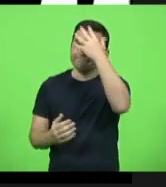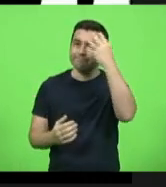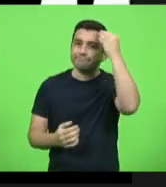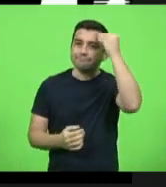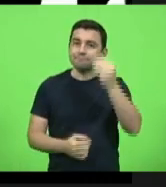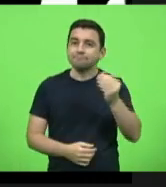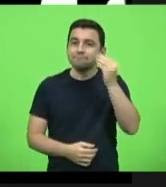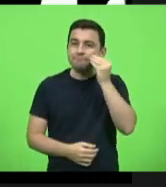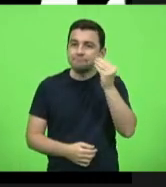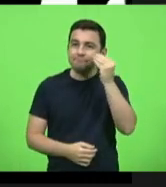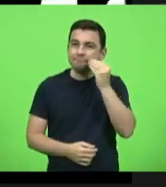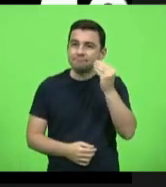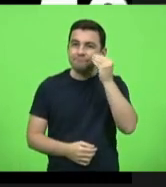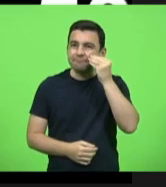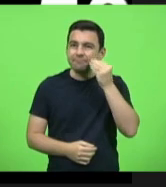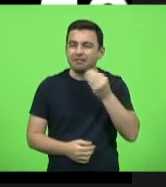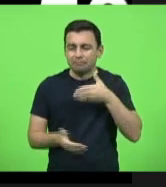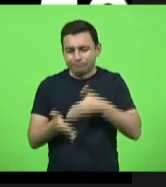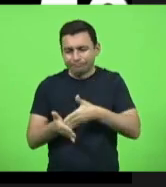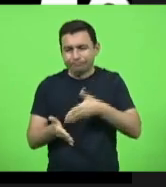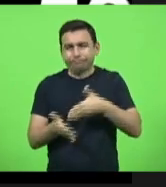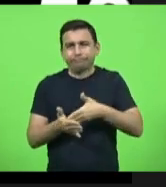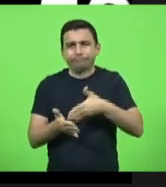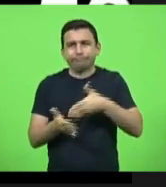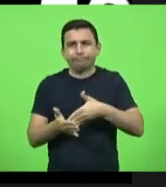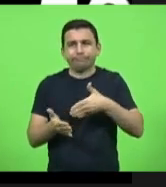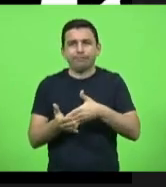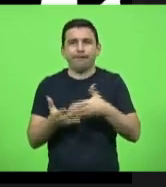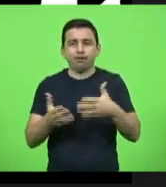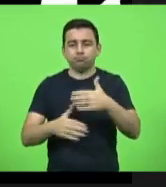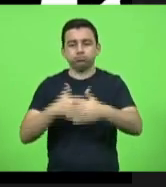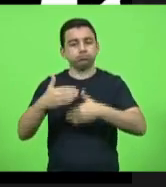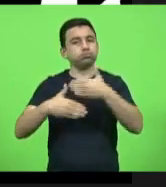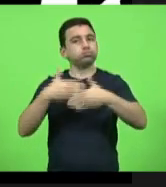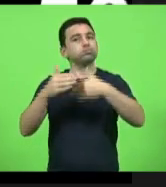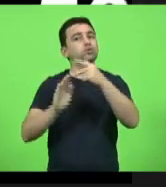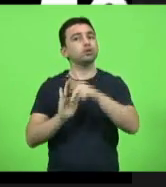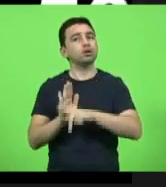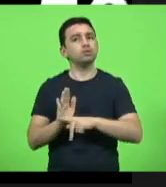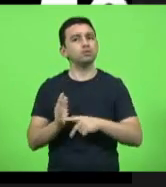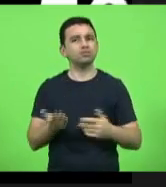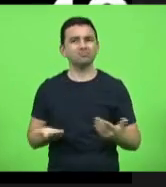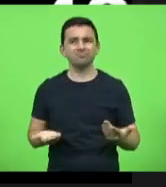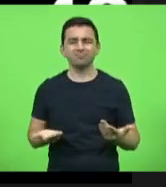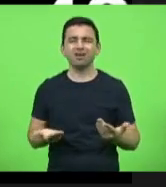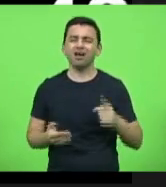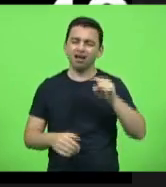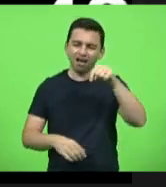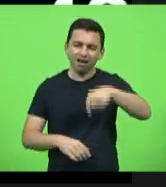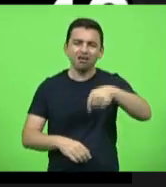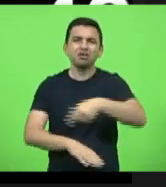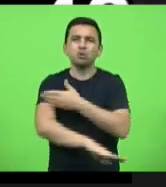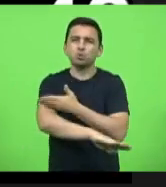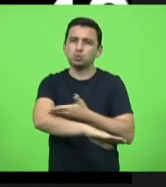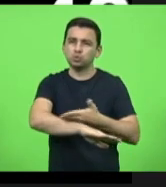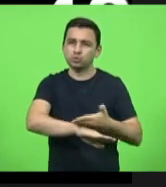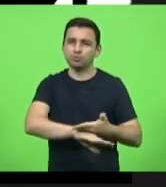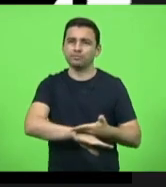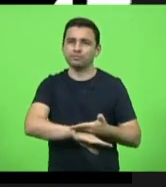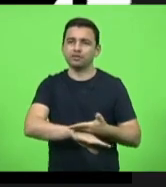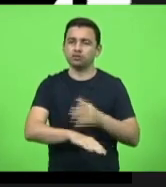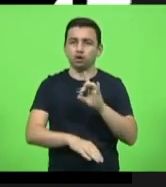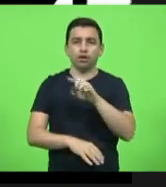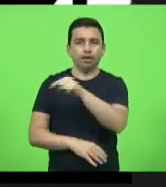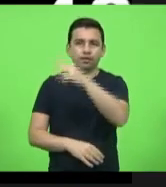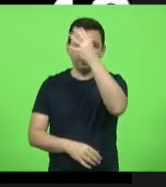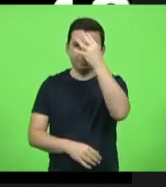tentando impedir a evolução do projeto. Isso é muito comum aqui na casa, não só da parte da deputada,